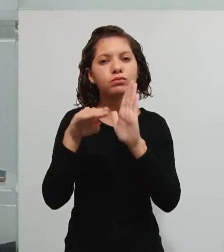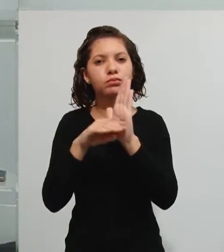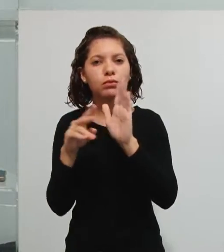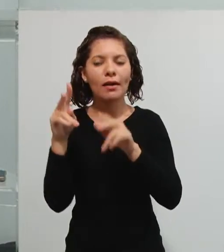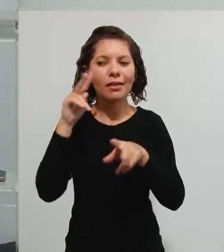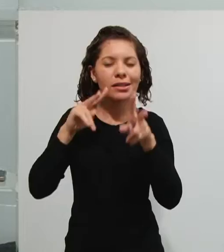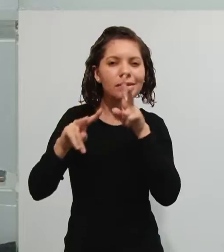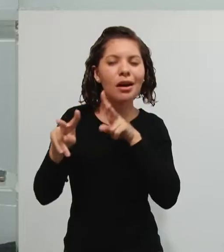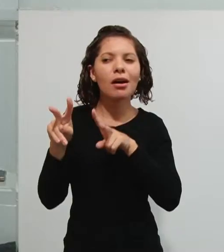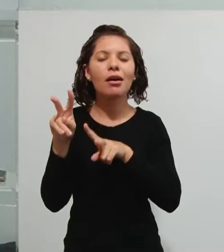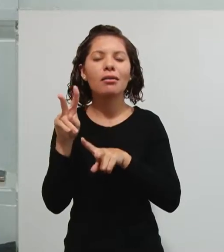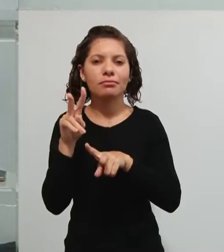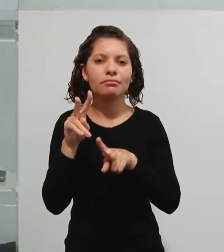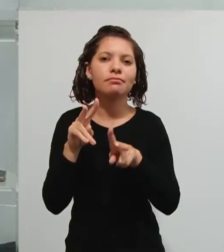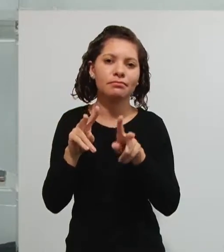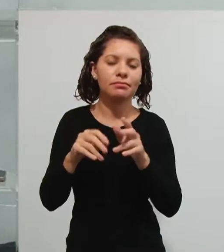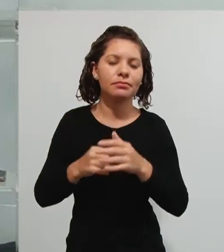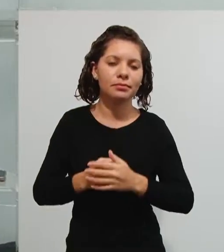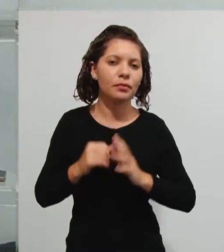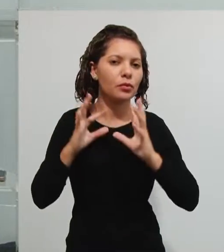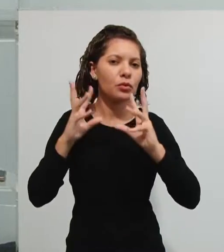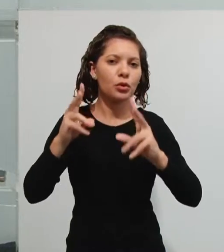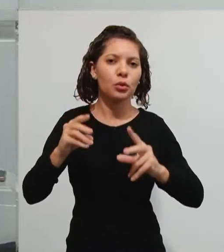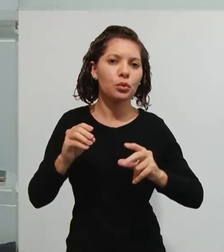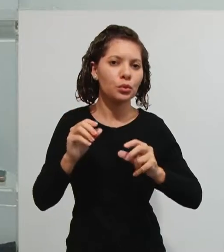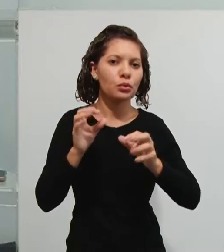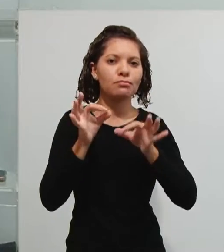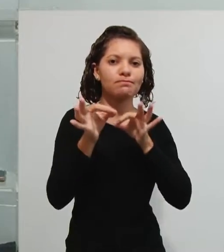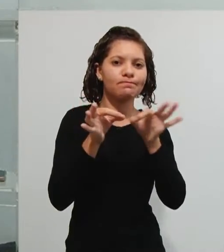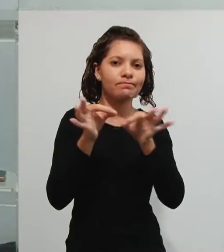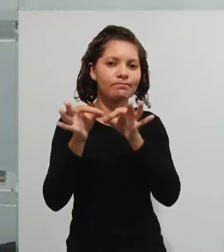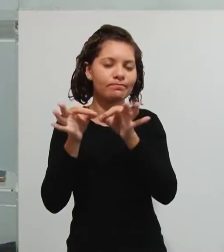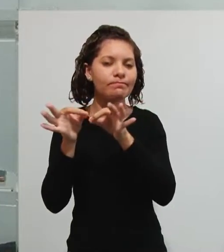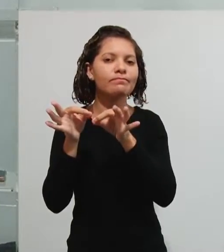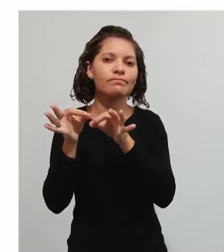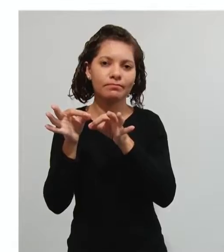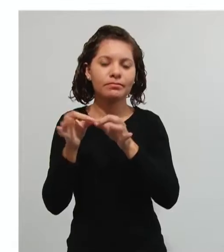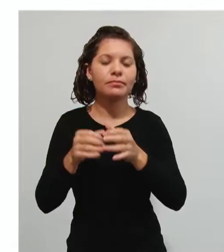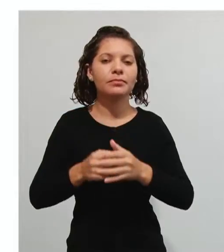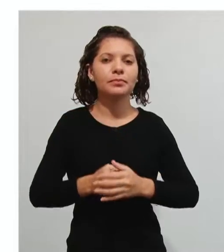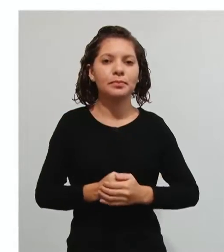tem dentro da parametrização do planejamento startado por essa